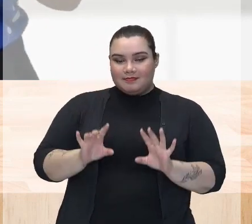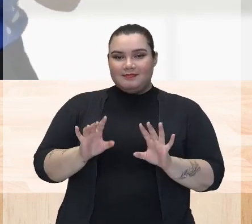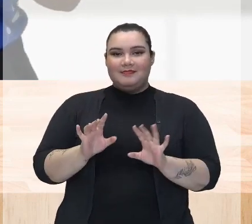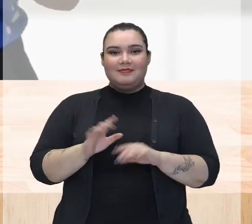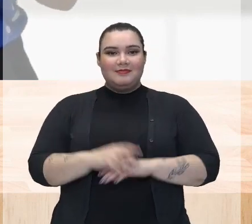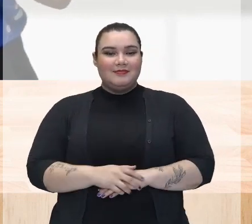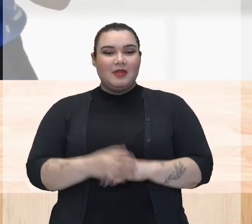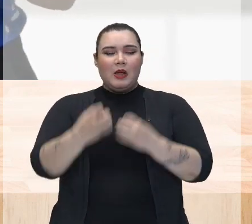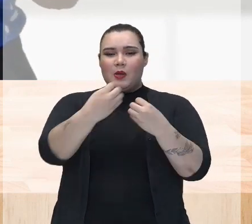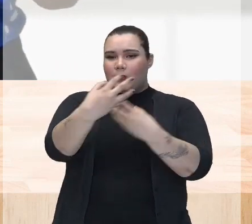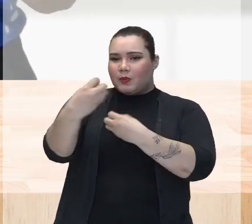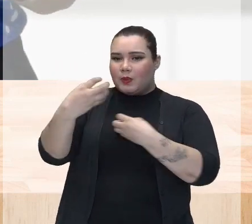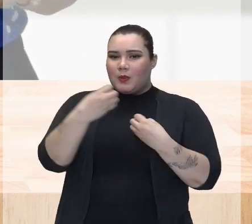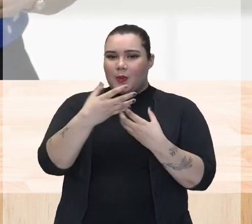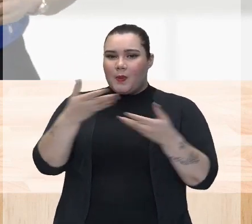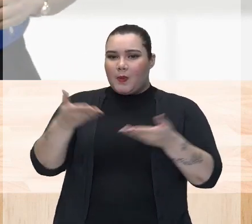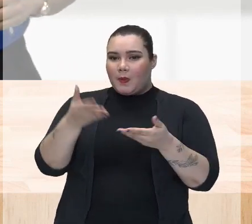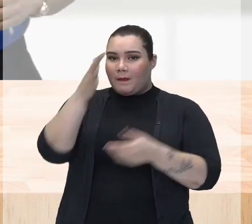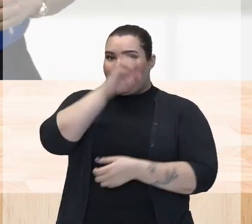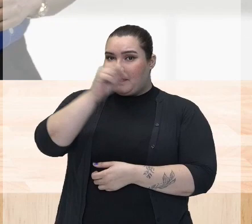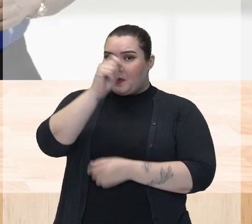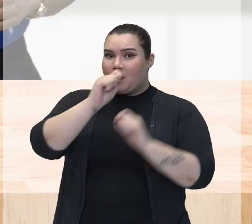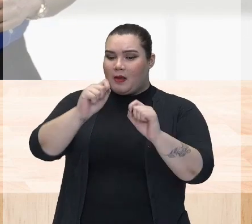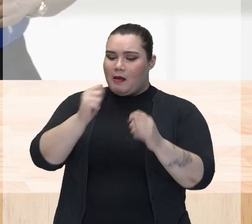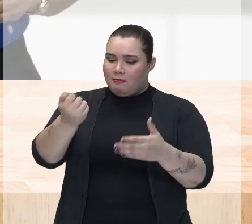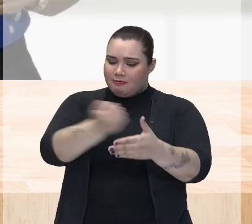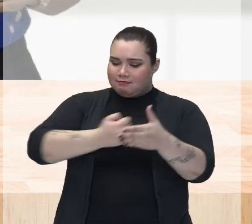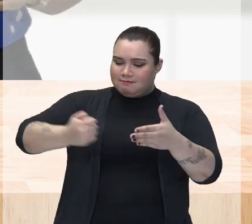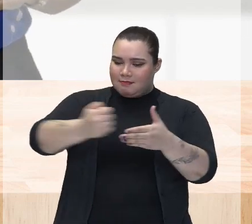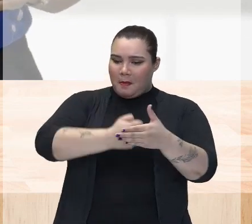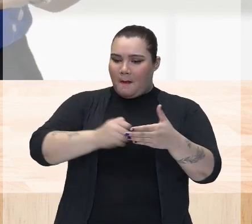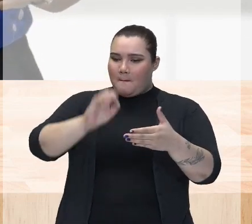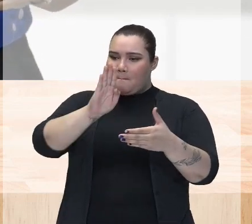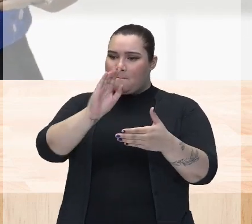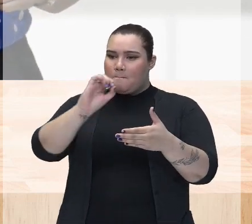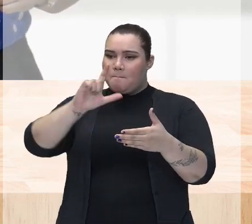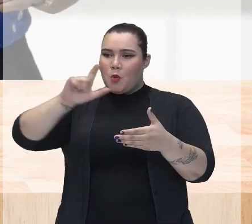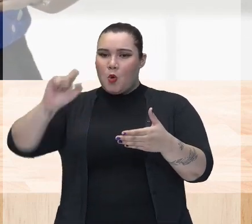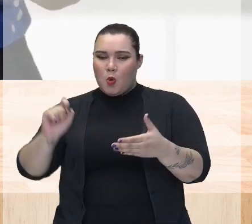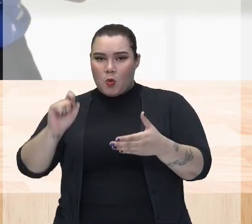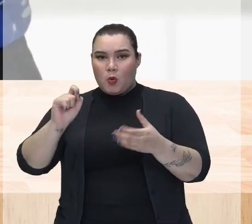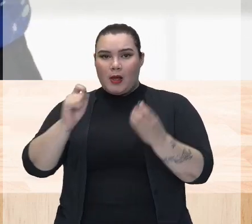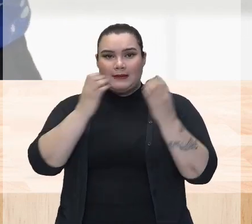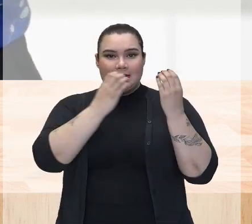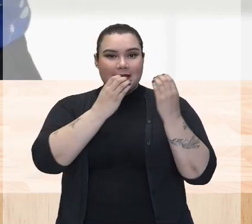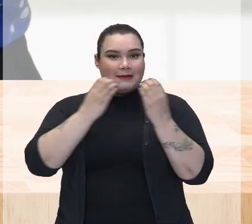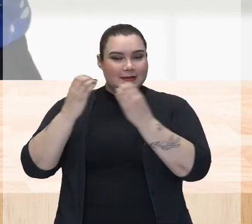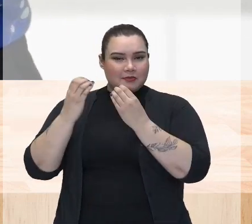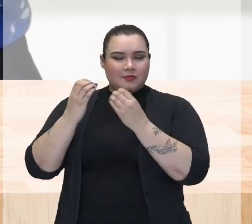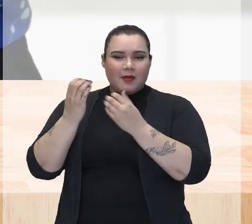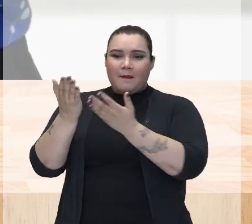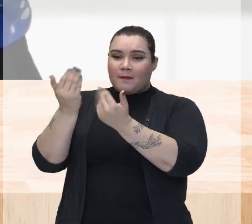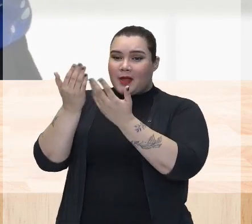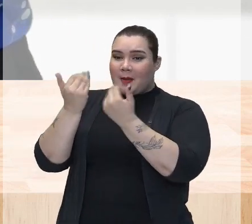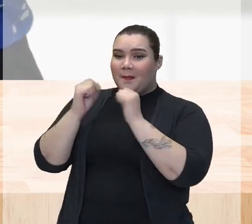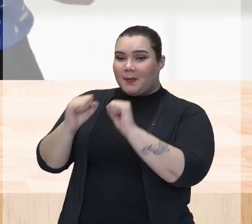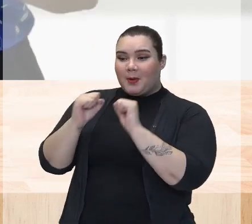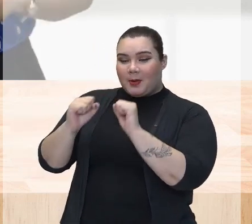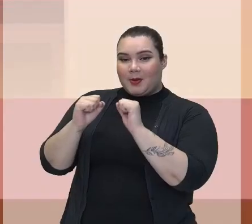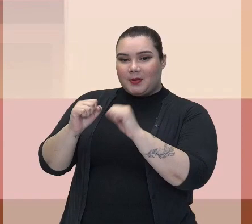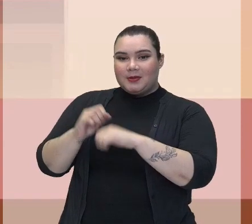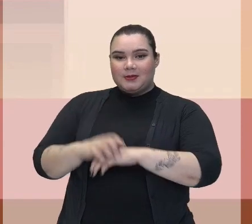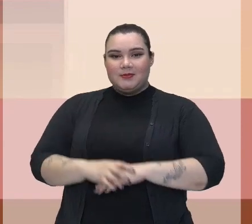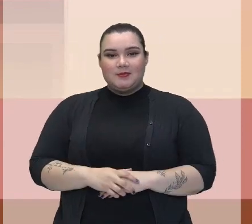nos ensinar a fazer um bolo de milho. Vamos chamá-lo? Pode vir,